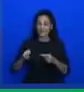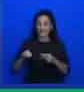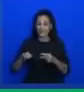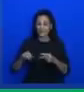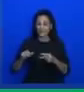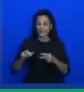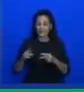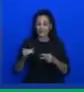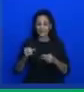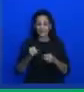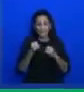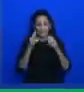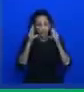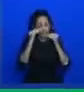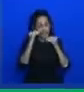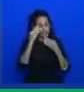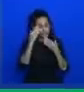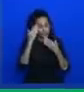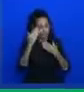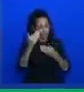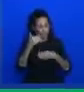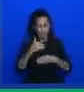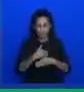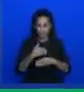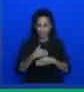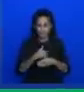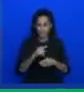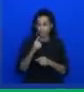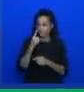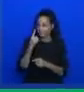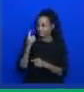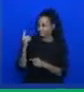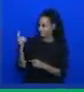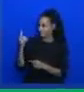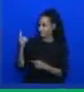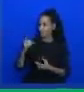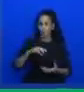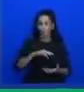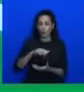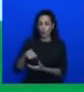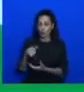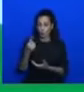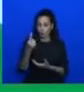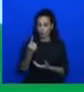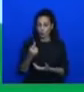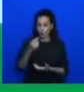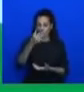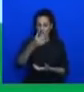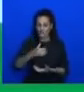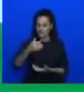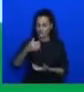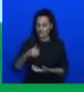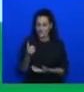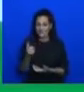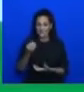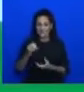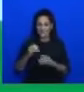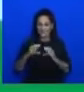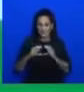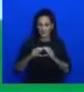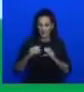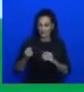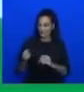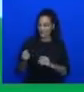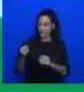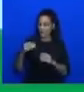Lopes. Boa noite, muito obrigada. Desse outro lado, o suporte do Globo número 1 foi carregado com 60 bolas numeradas de